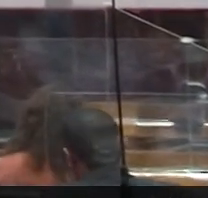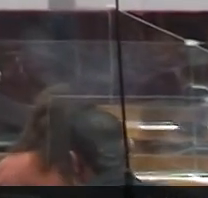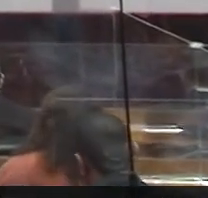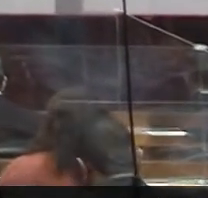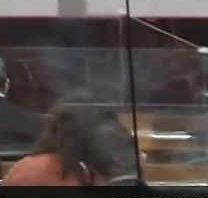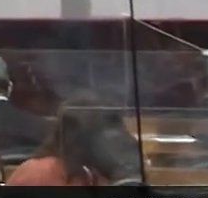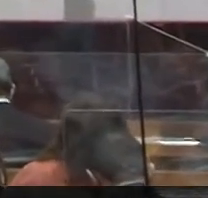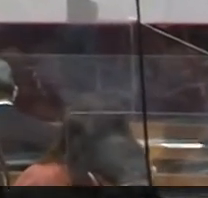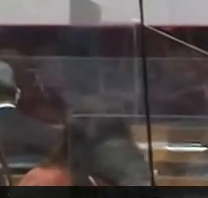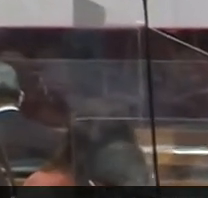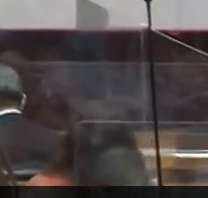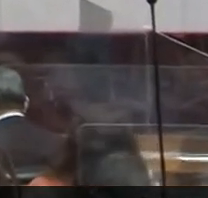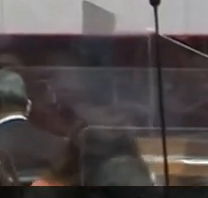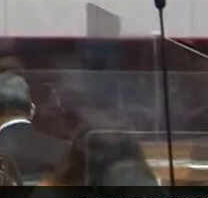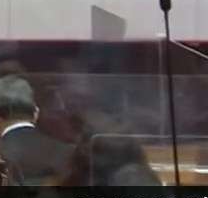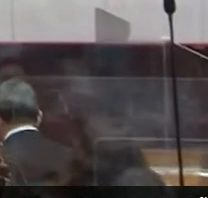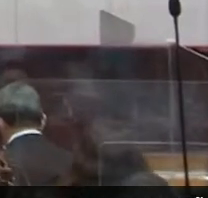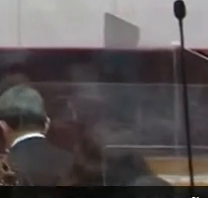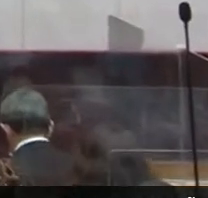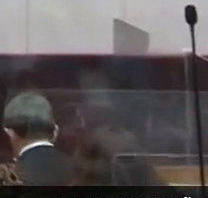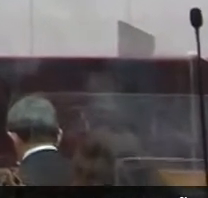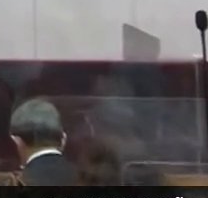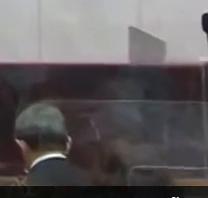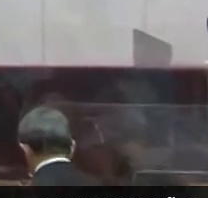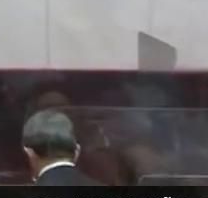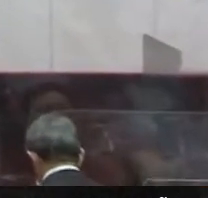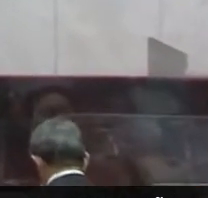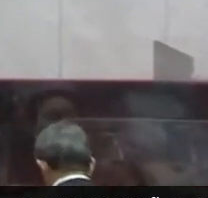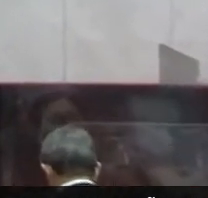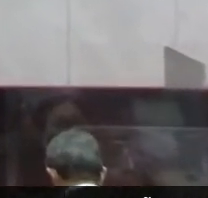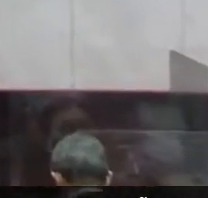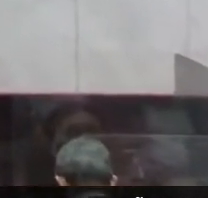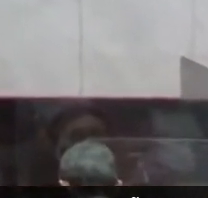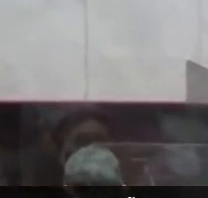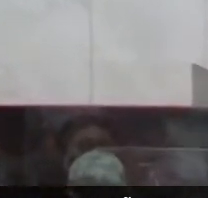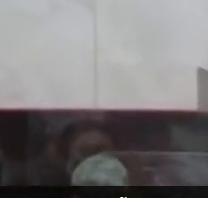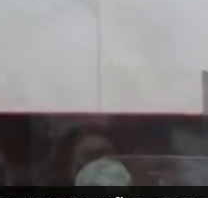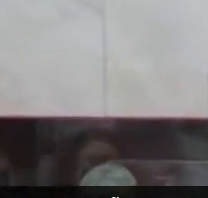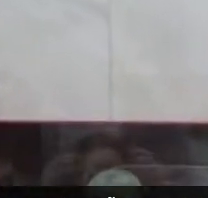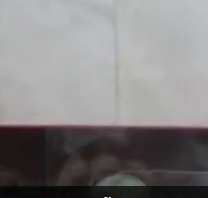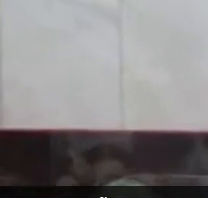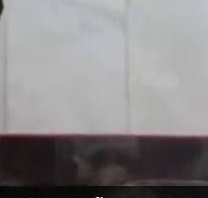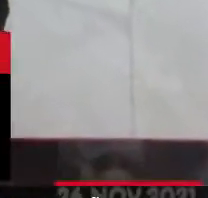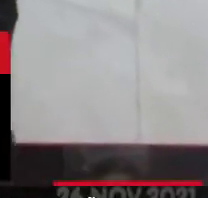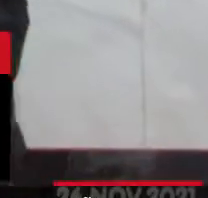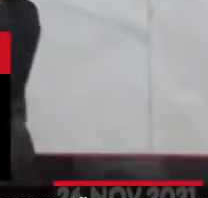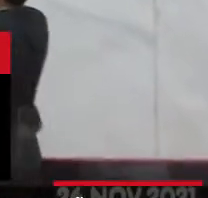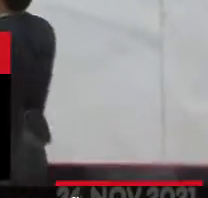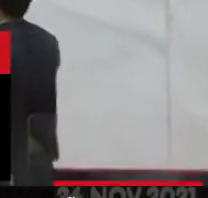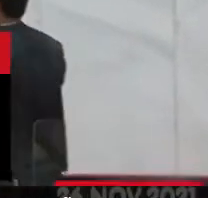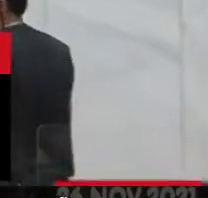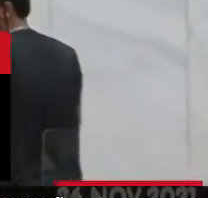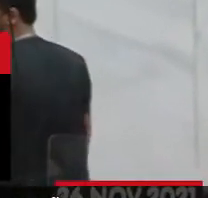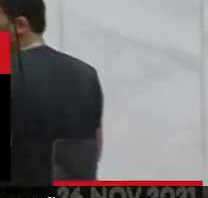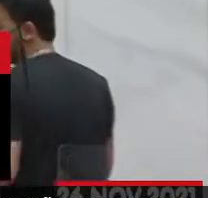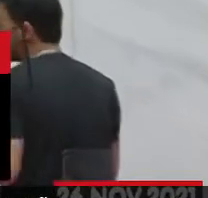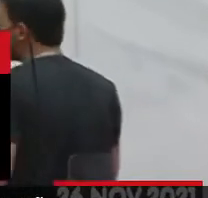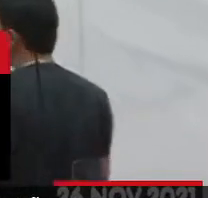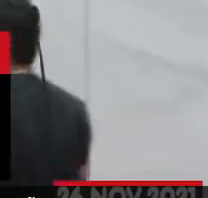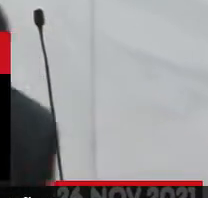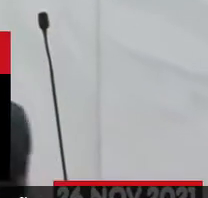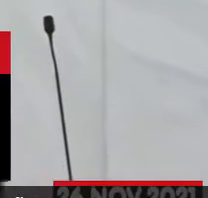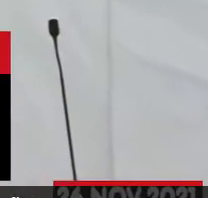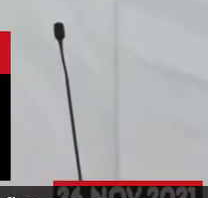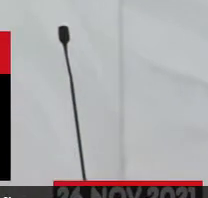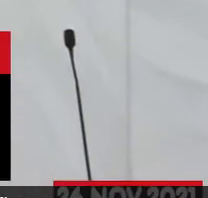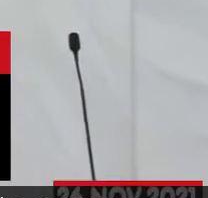Olá, de volta ao plenário da Assembleia, agora com o início dos trabalhos. É a reunião especial que vai discutir o traçado e os impactos do Rodoanel